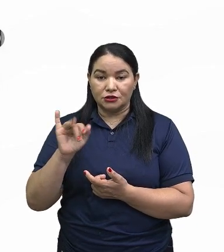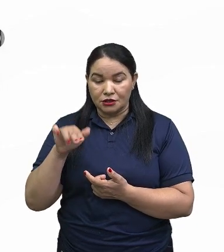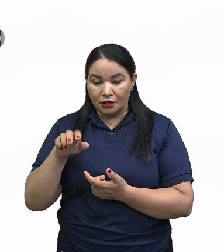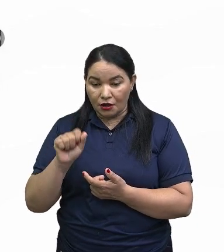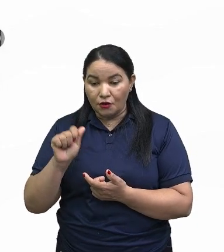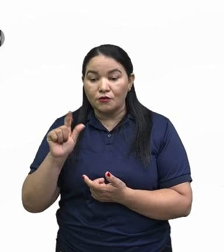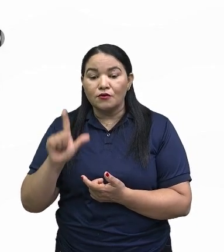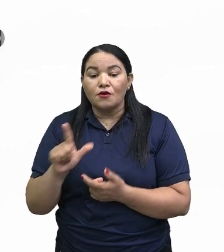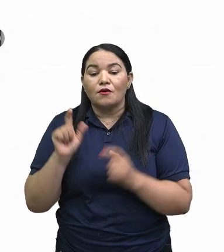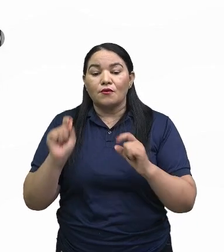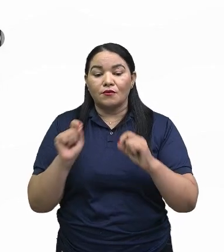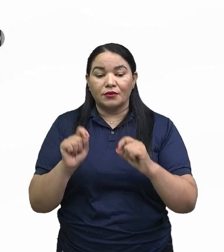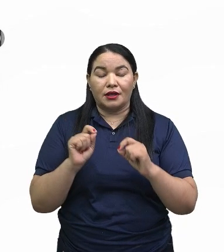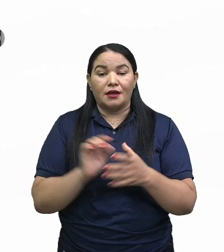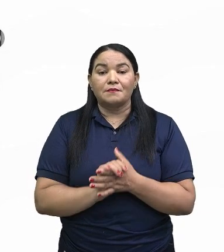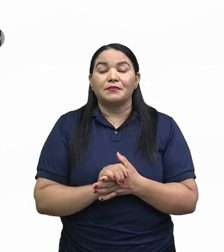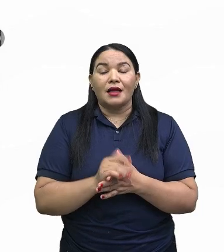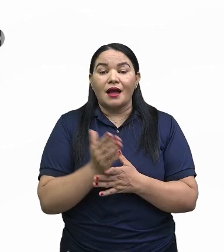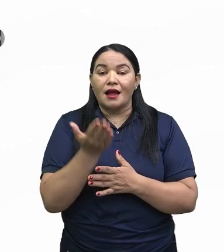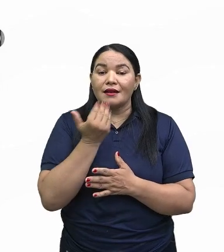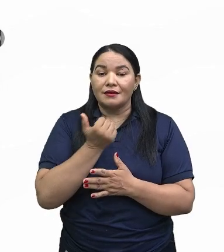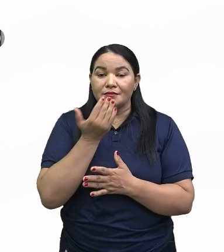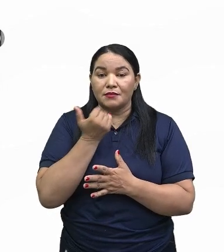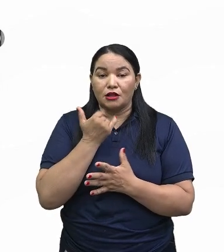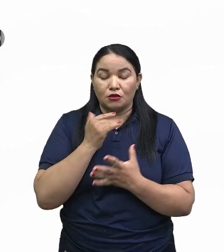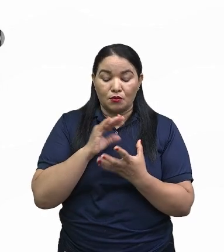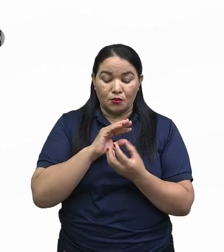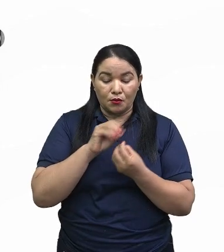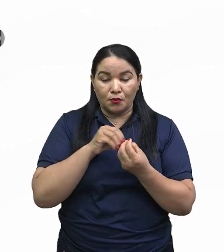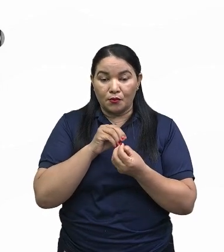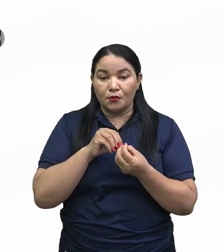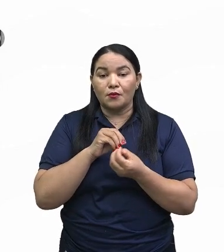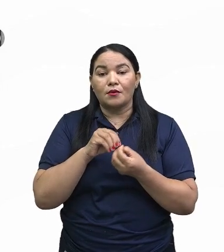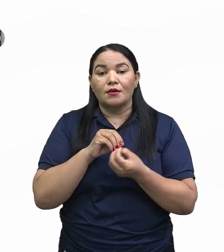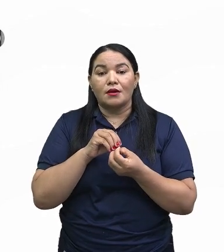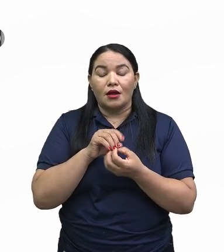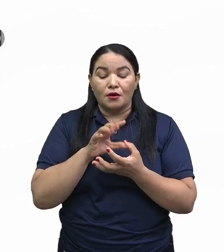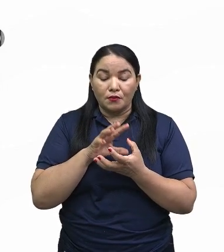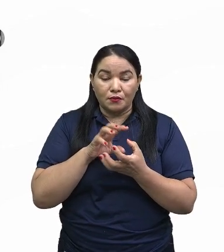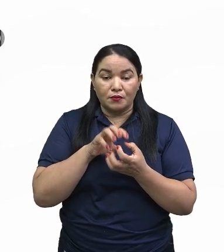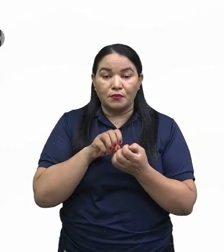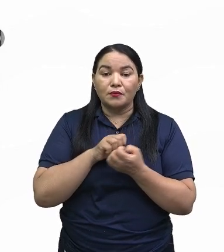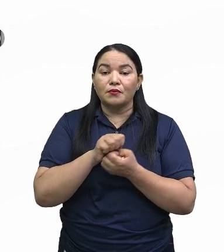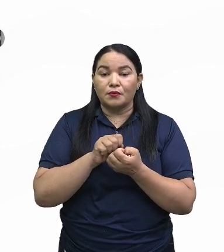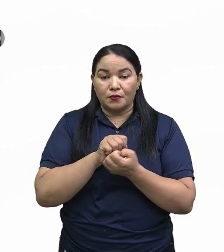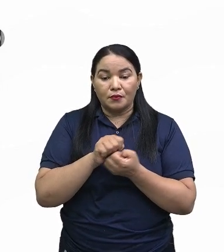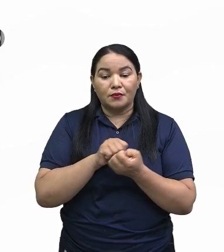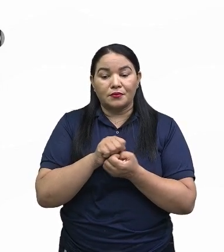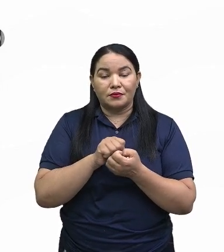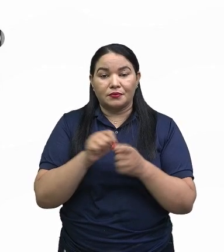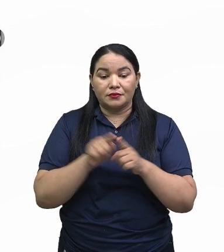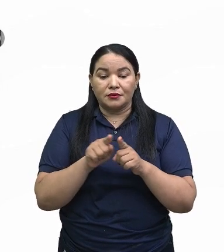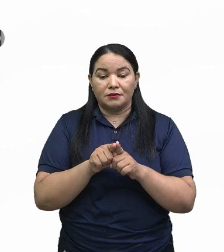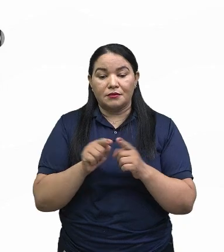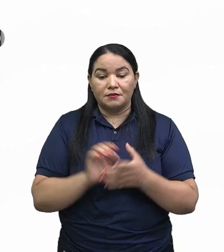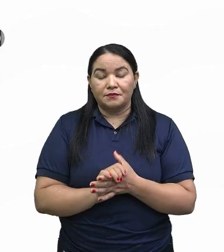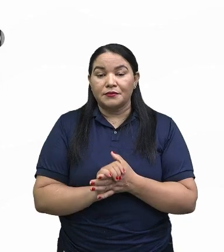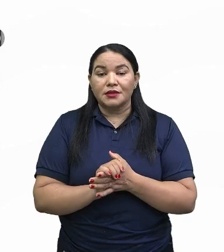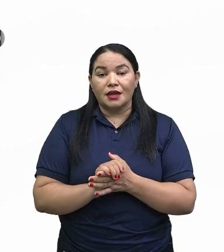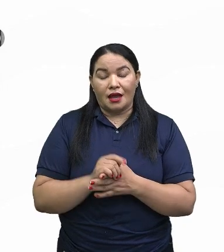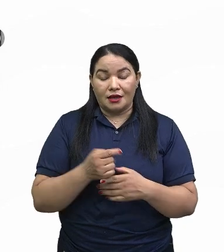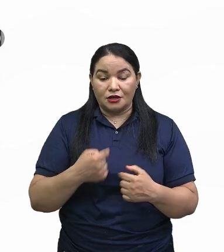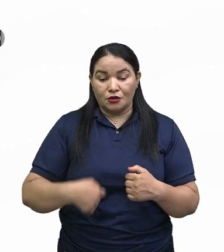dos alimentos ingeridos e a absorção dos nutrientes. Os órgãos acessórios não fazem parte do caminho dos alimentos,